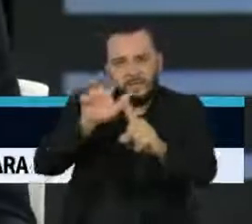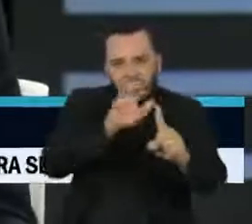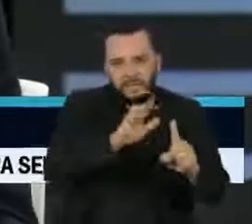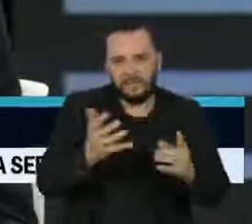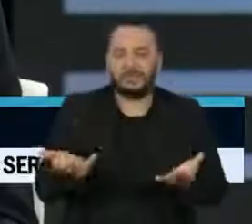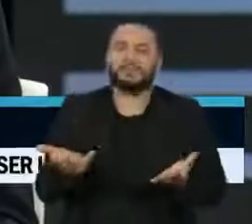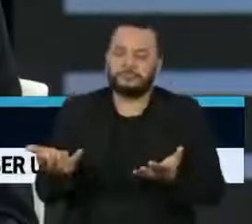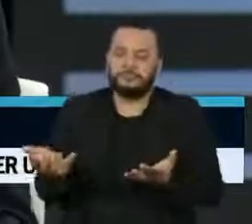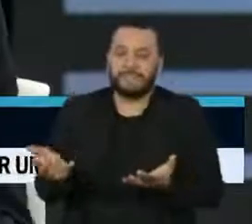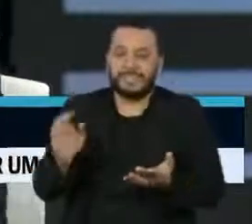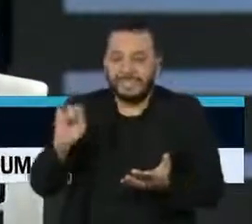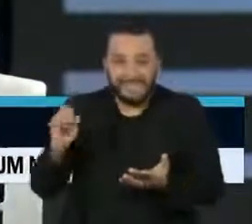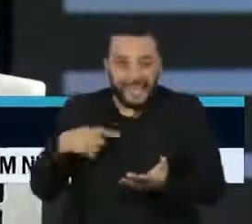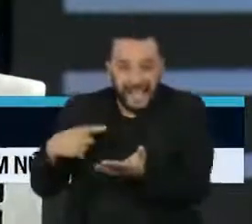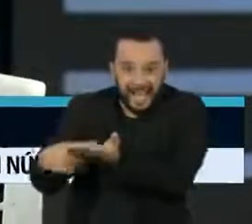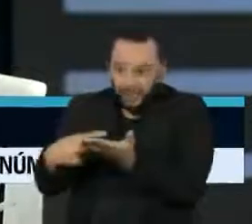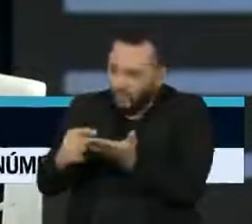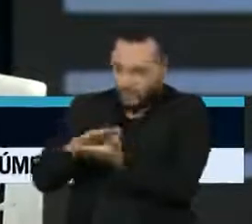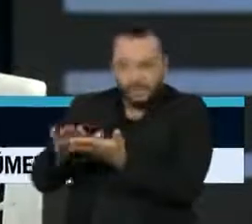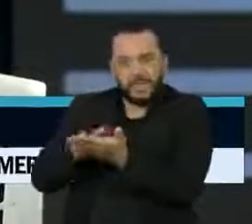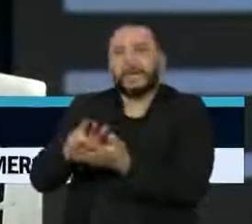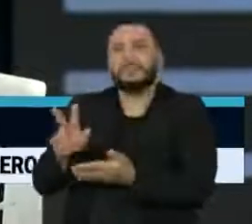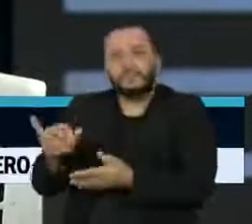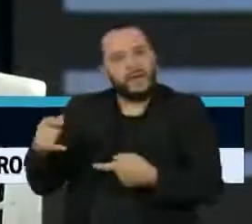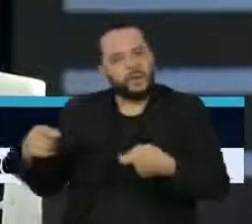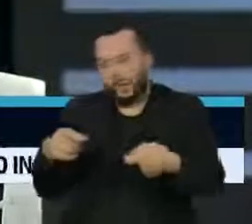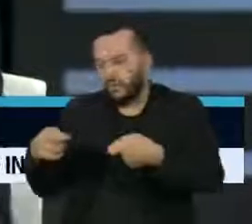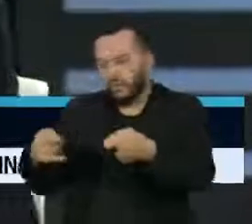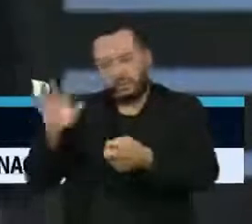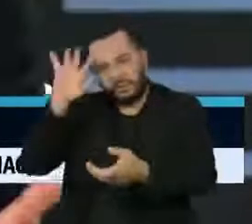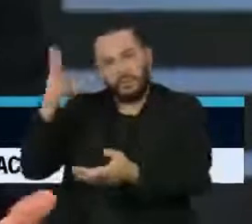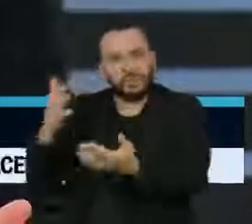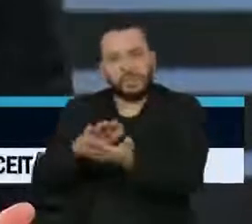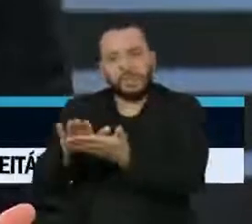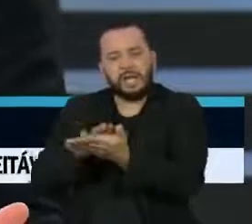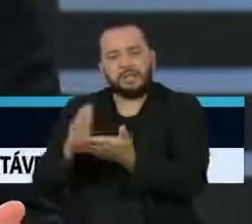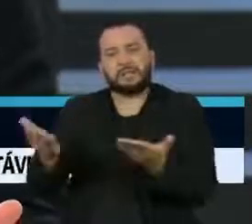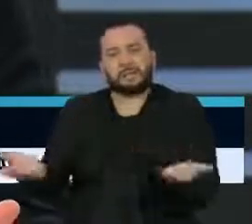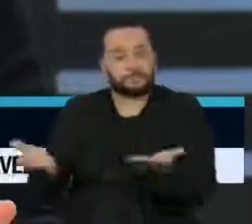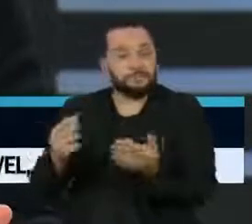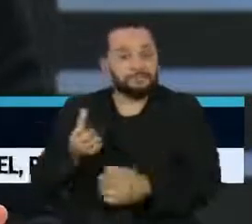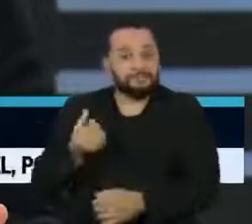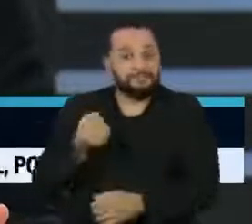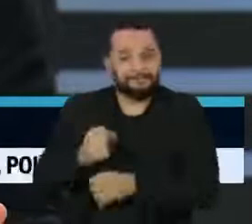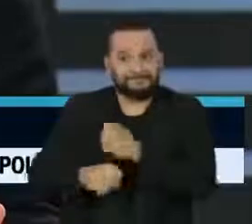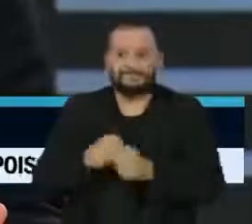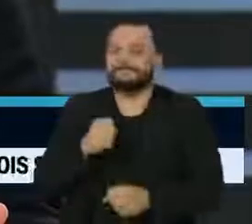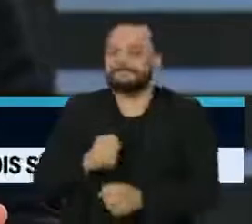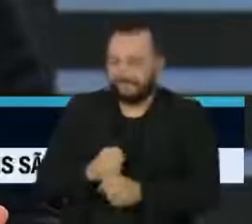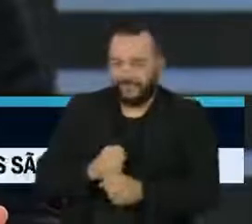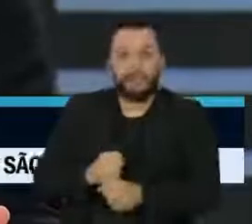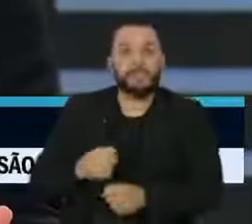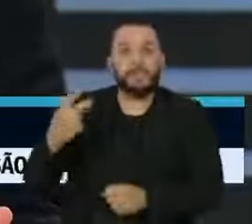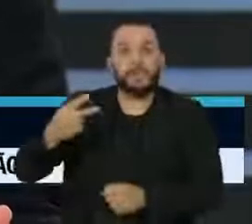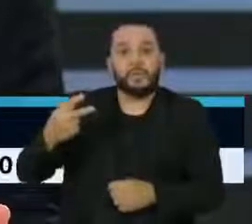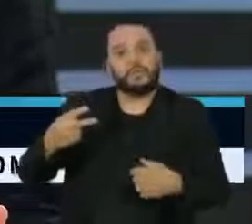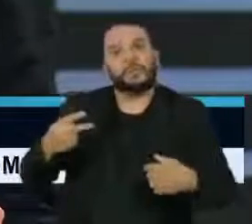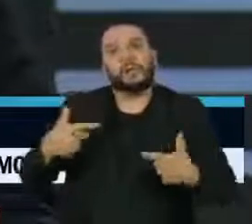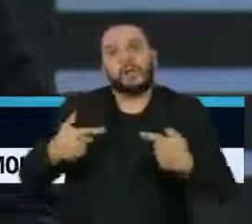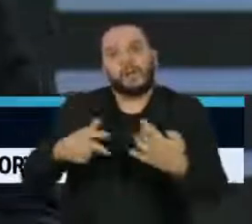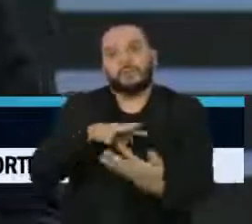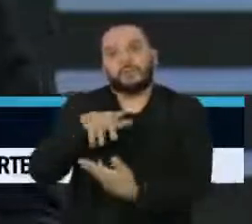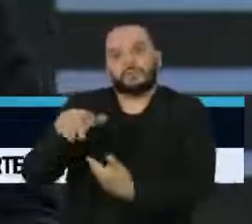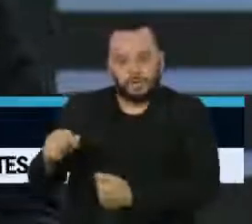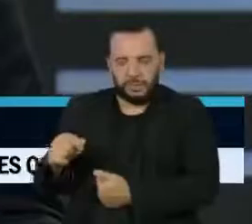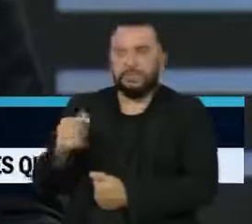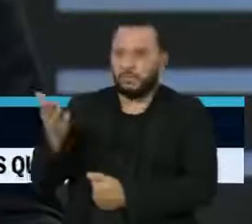bom termo, acaba gerando conflito e não uma solução cooperativa. Mas nos últimos 60 anos, pós-Segunda Guerra, tem